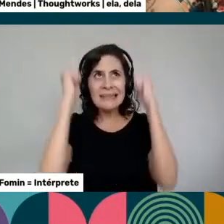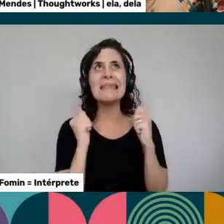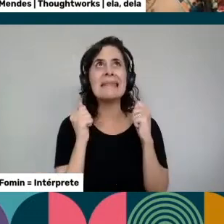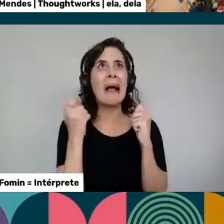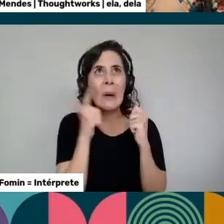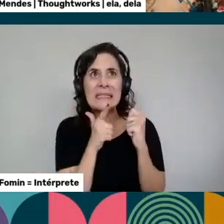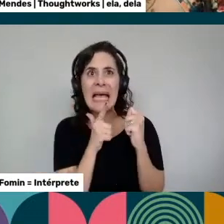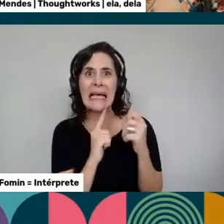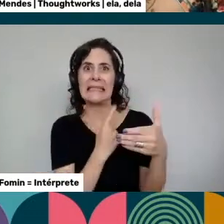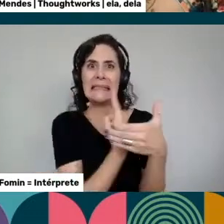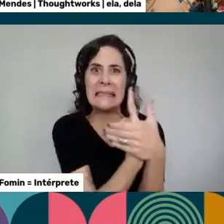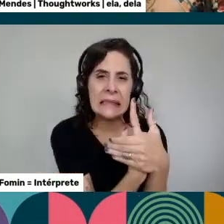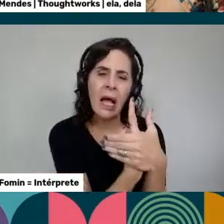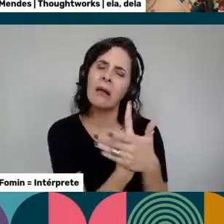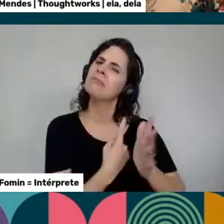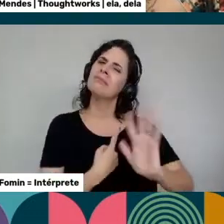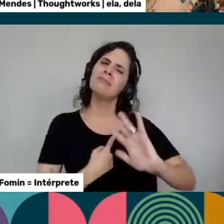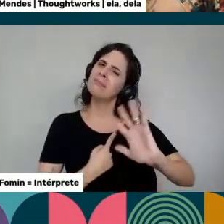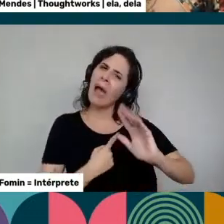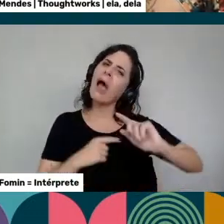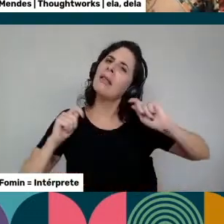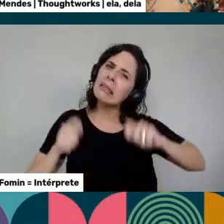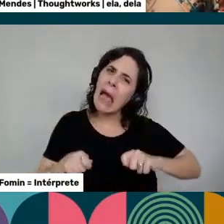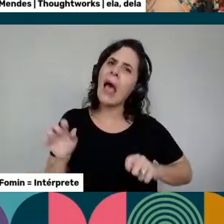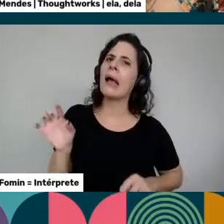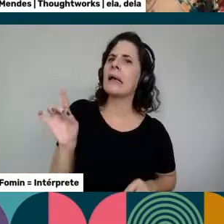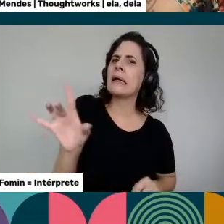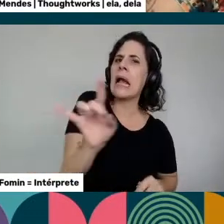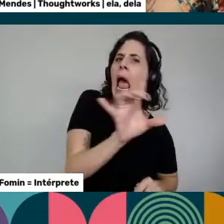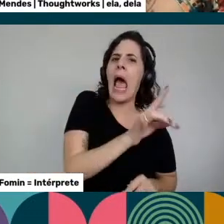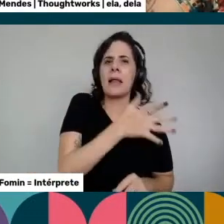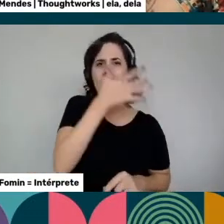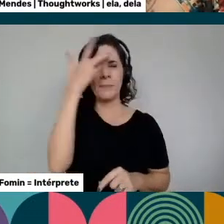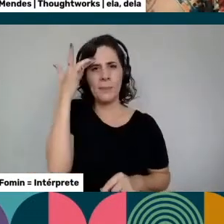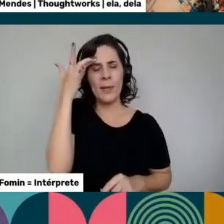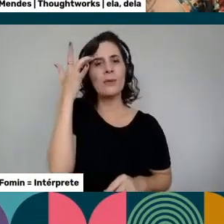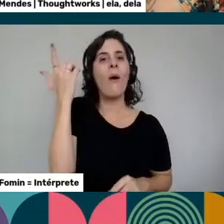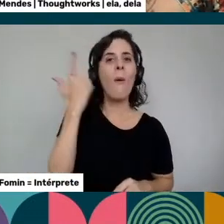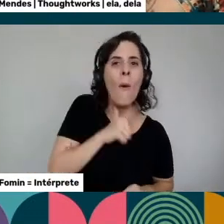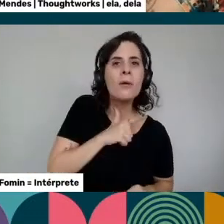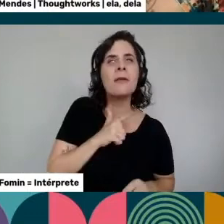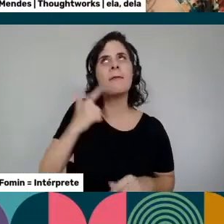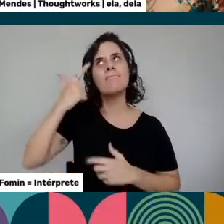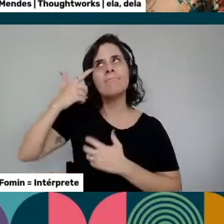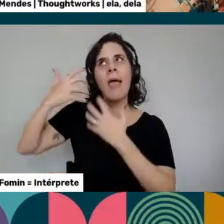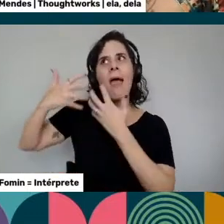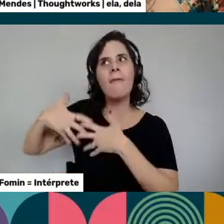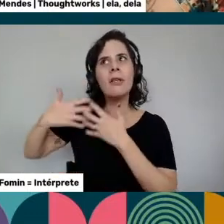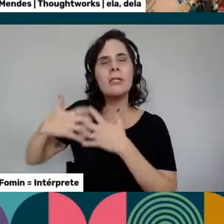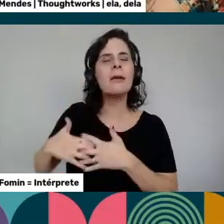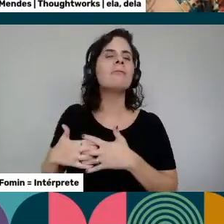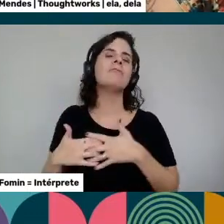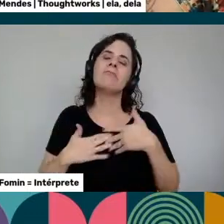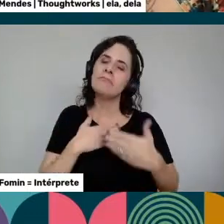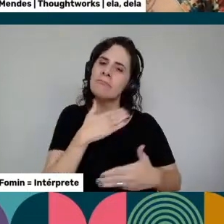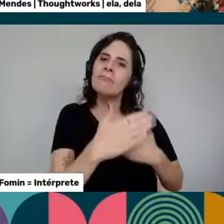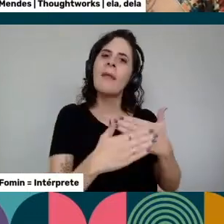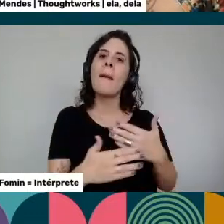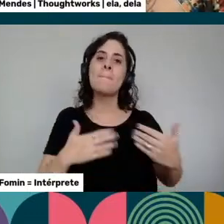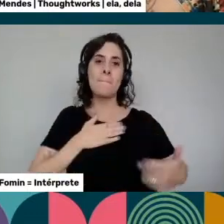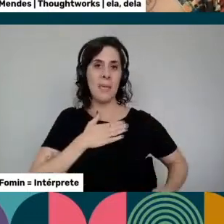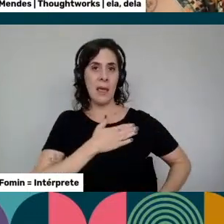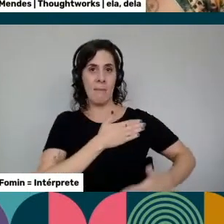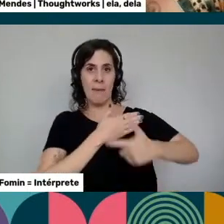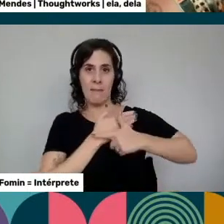essa, né? Como que cada pessoa aqui que está assistindo a gente, que está acompanhando, pensa, né, no seu papel individual, mas dentro de uma mudança que